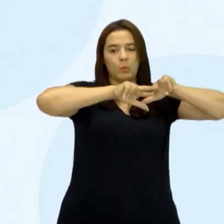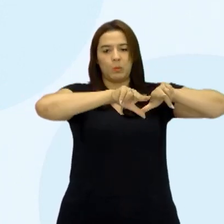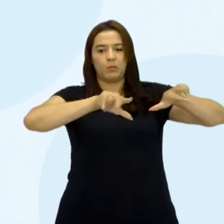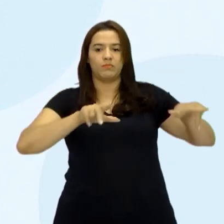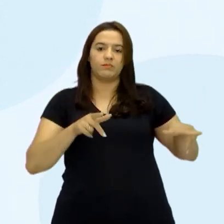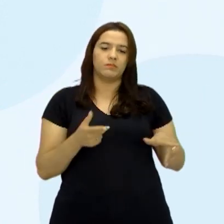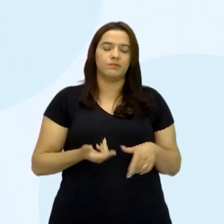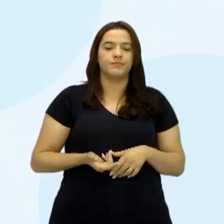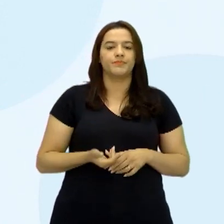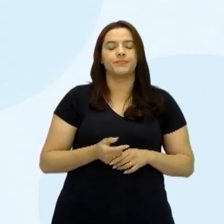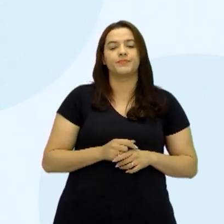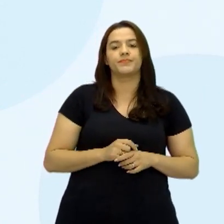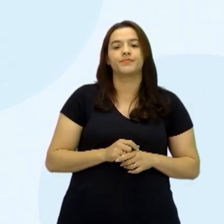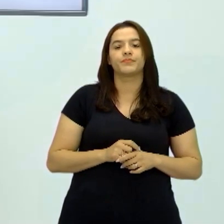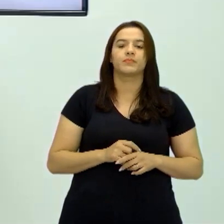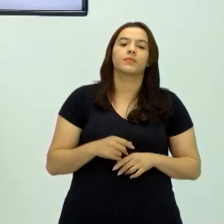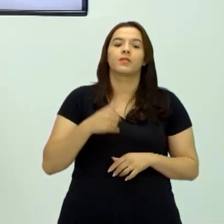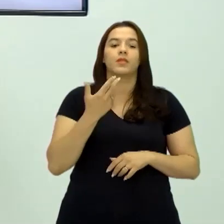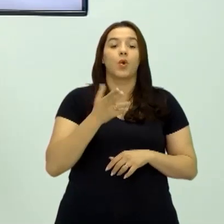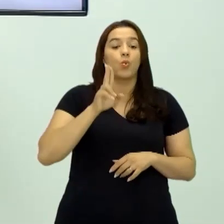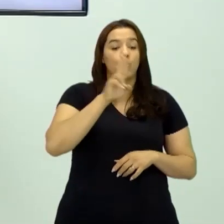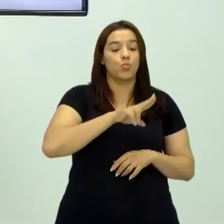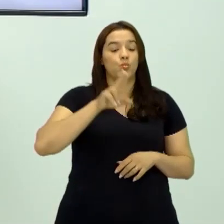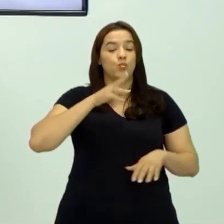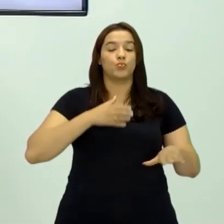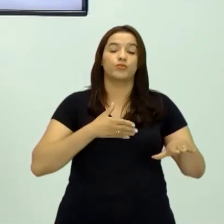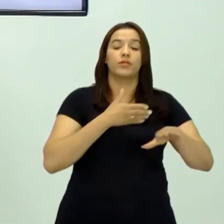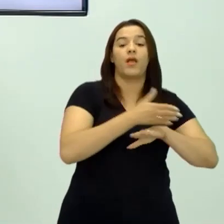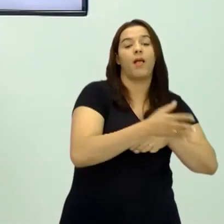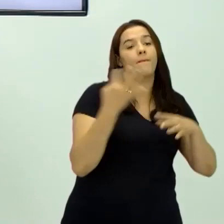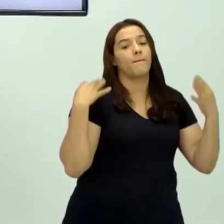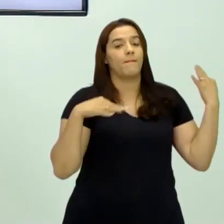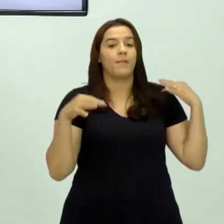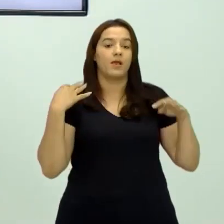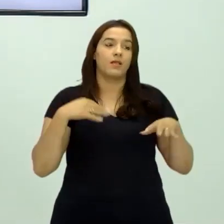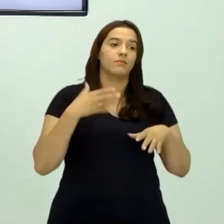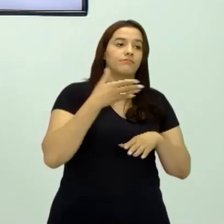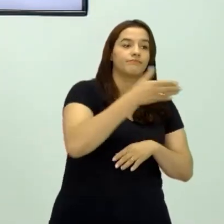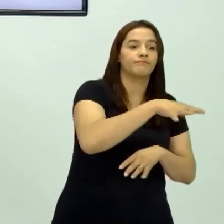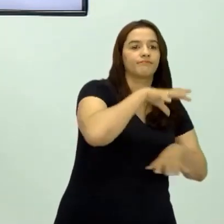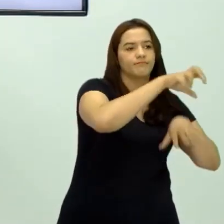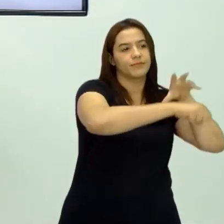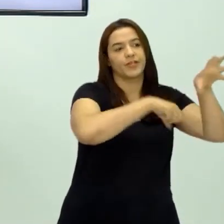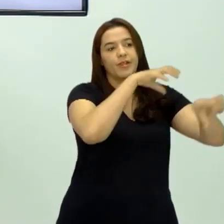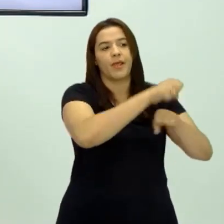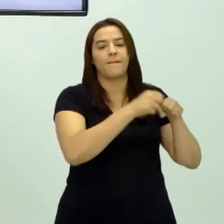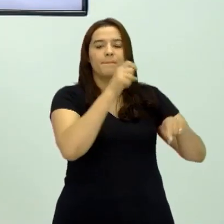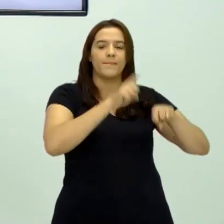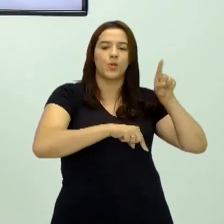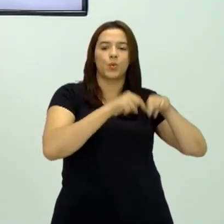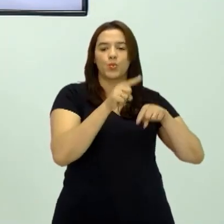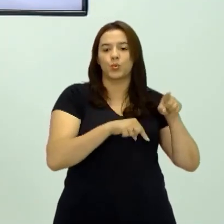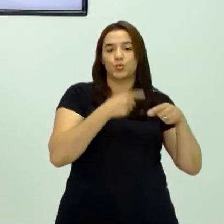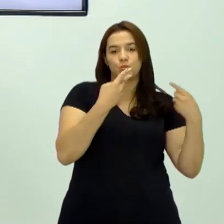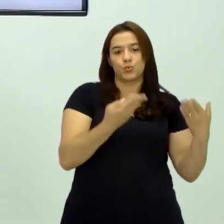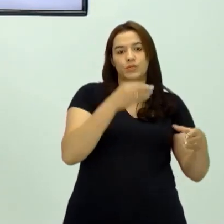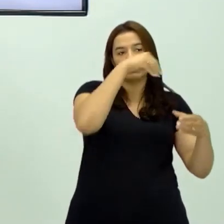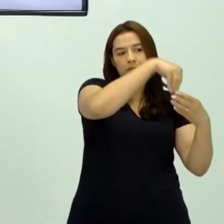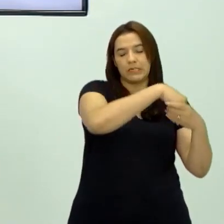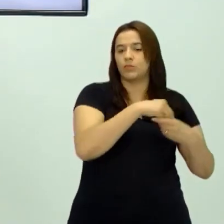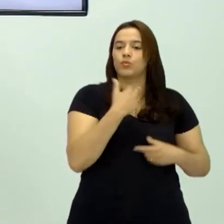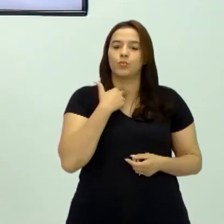você utilizar de forma, né, de uso, né, de retirada, né, de produtos, de matéria-prima dentro